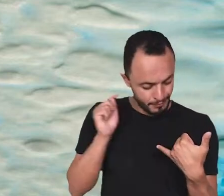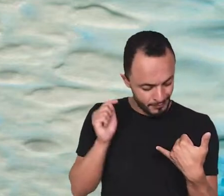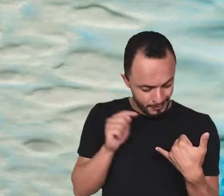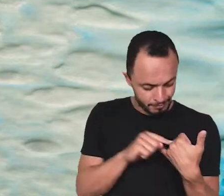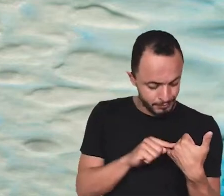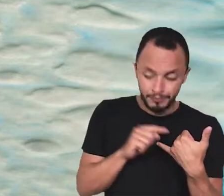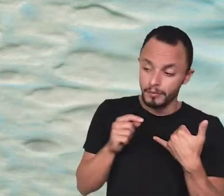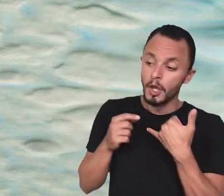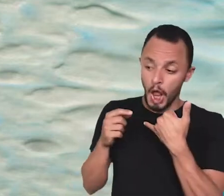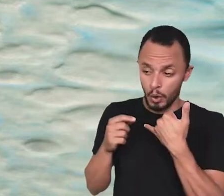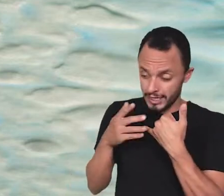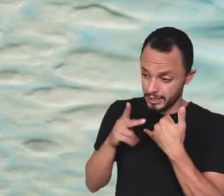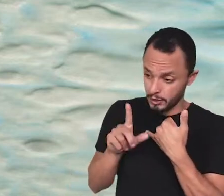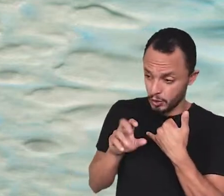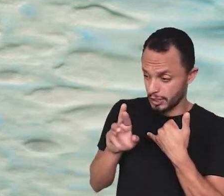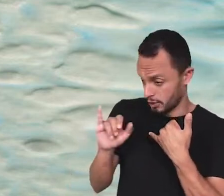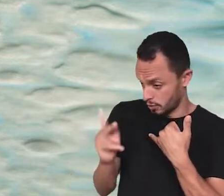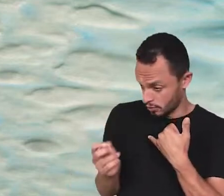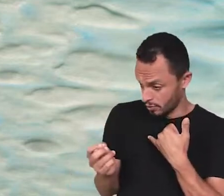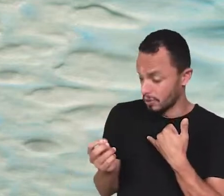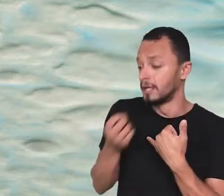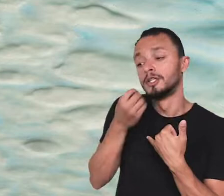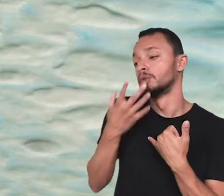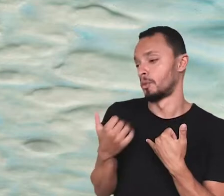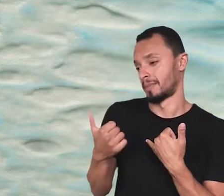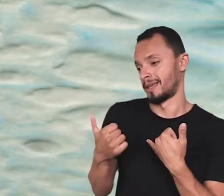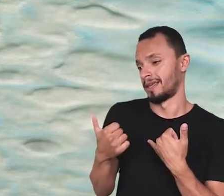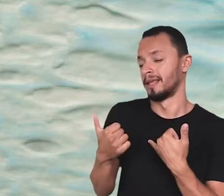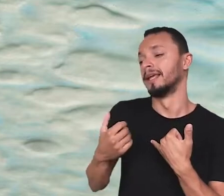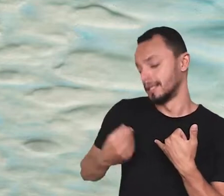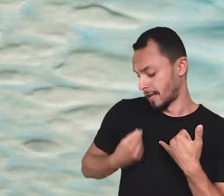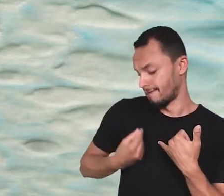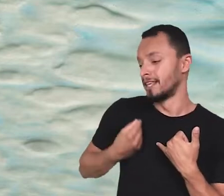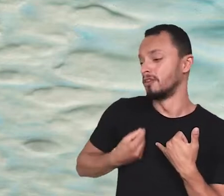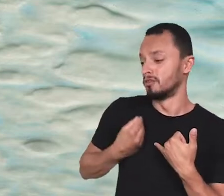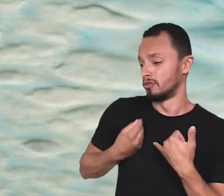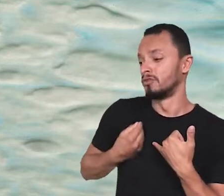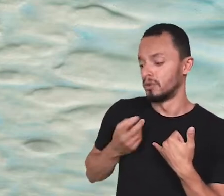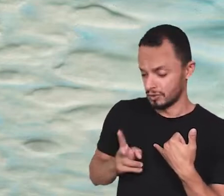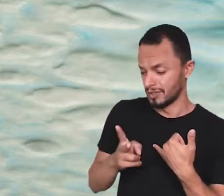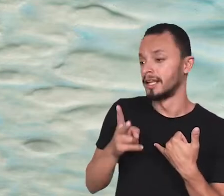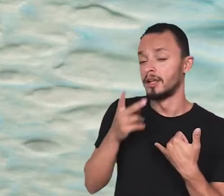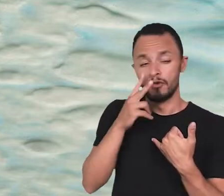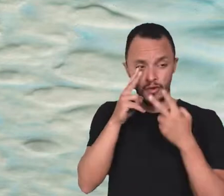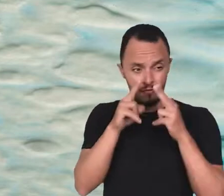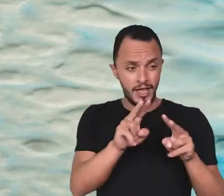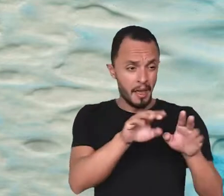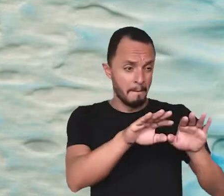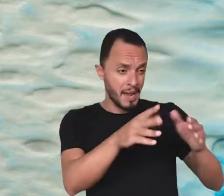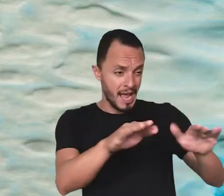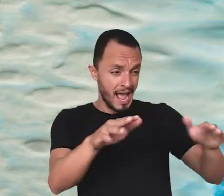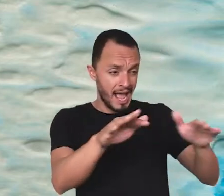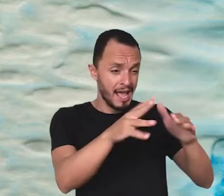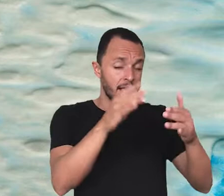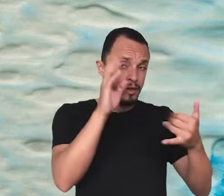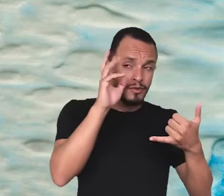Tá tudo bem agora, Lourinho. A gente tá vivo, né? Toda vez que eu olhar pra esse mar, eu vou lembrar que a vida é muito mais. Vou